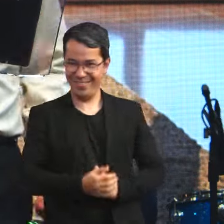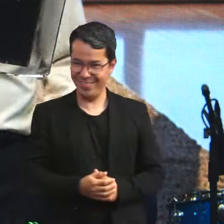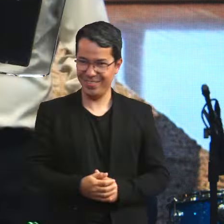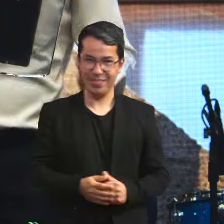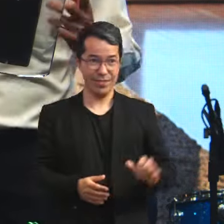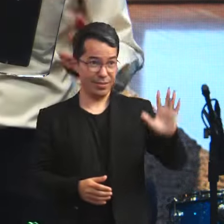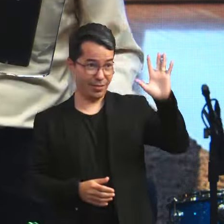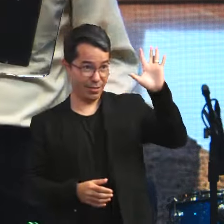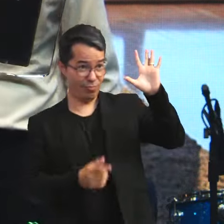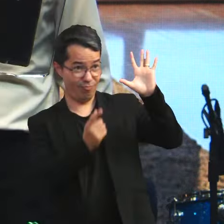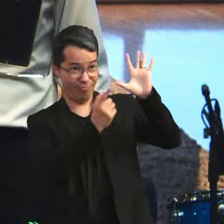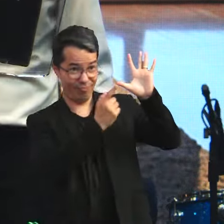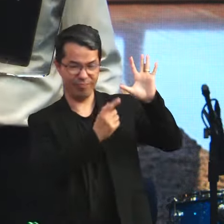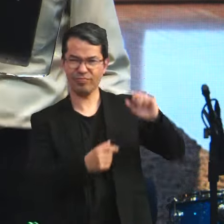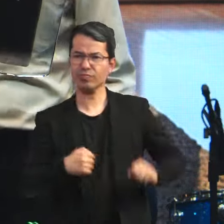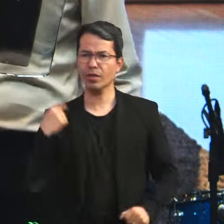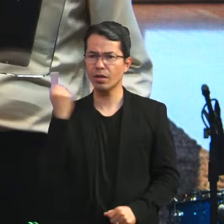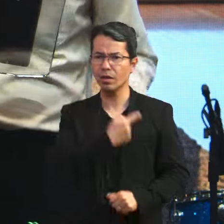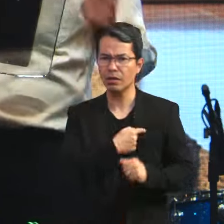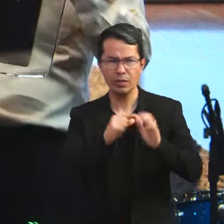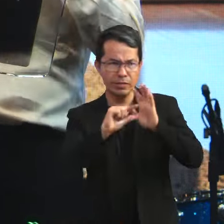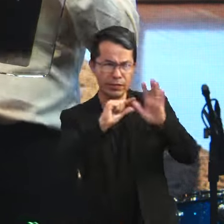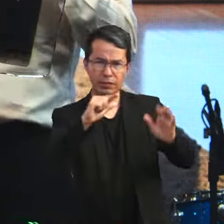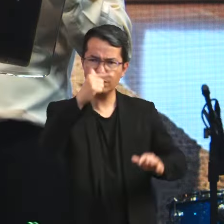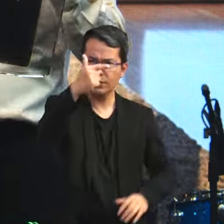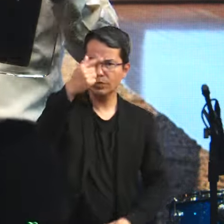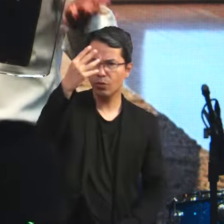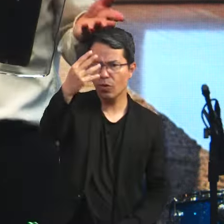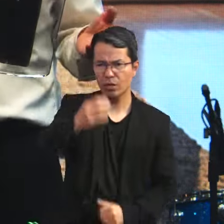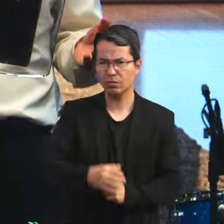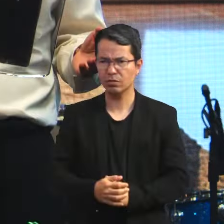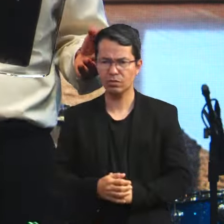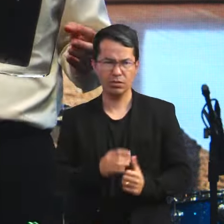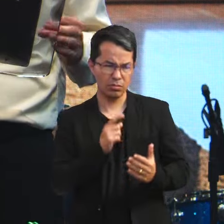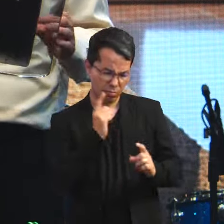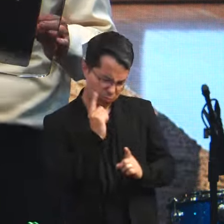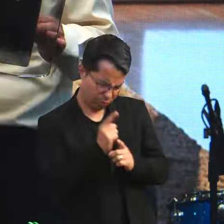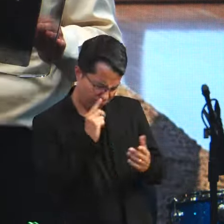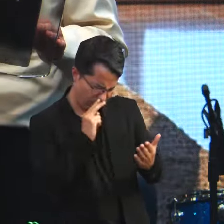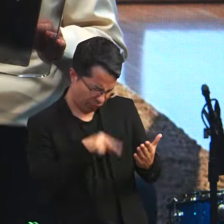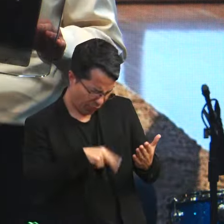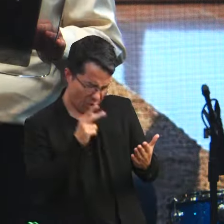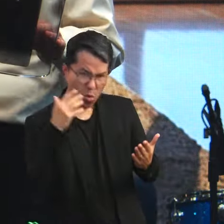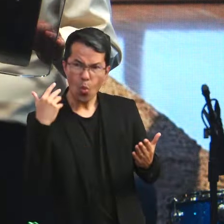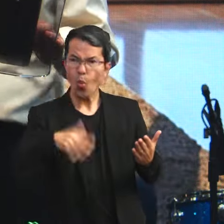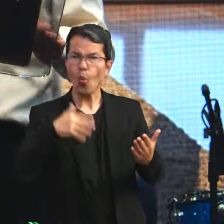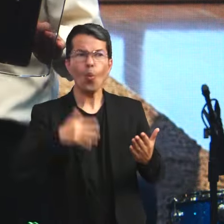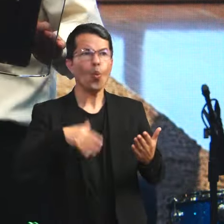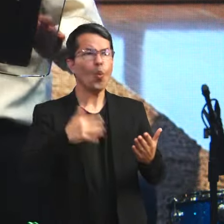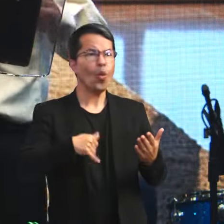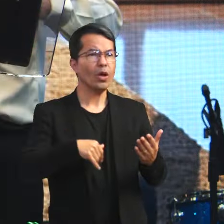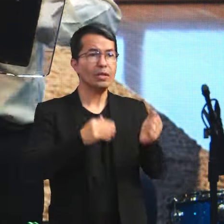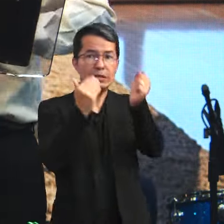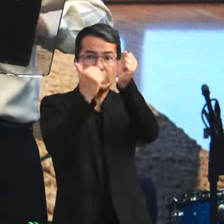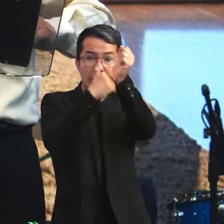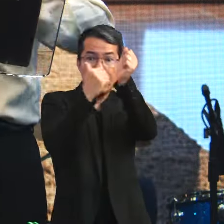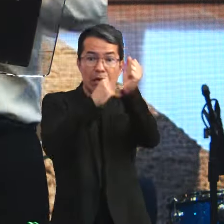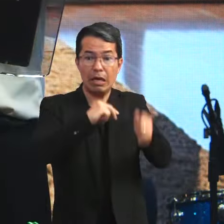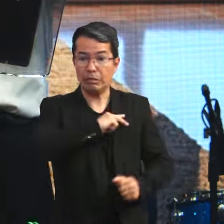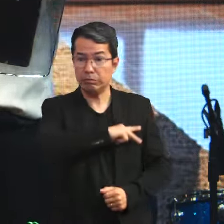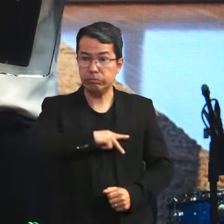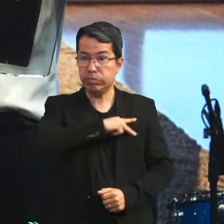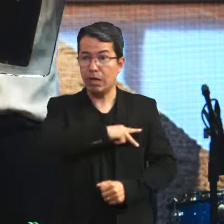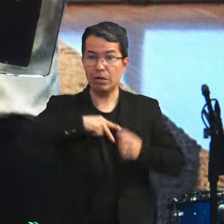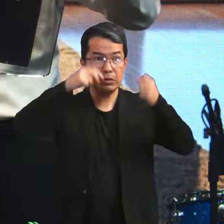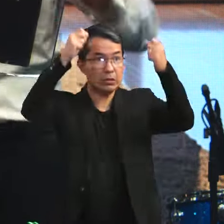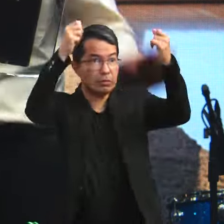quinto lugar Versículo 24 no Versículo 24 encontramos out claves encontramos outras das chaves e que pao di